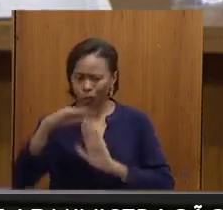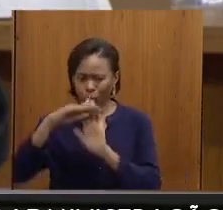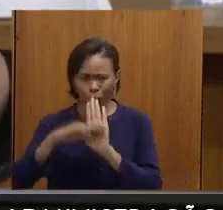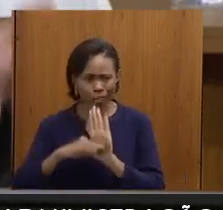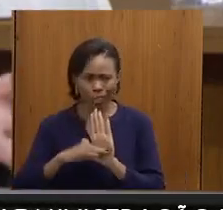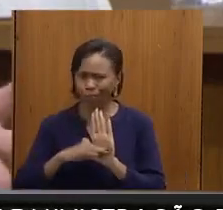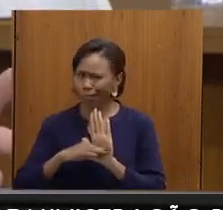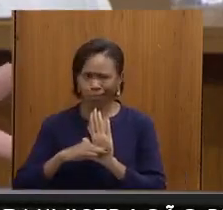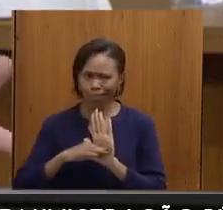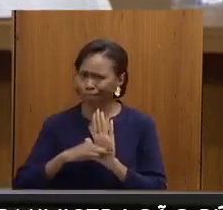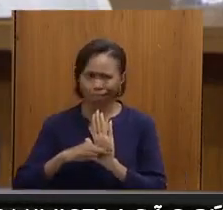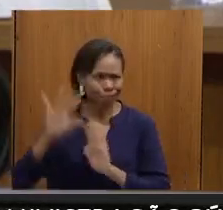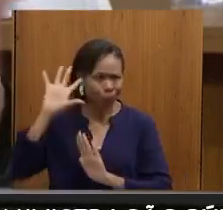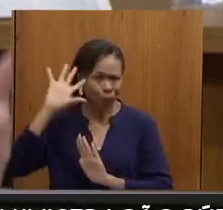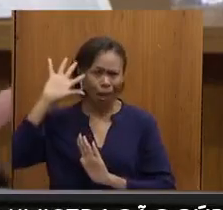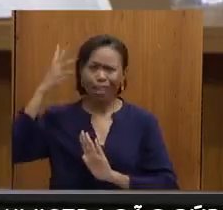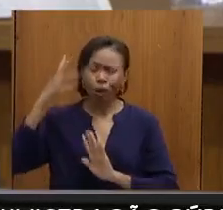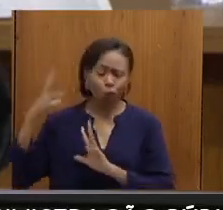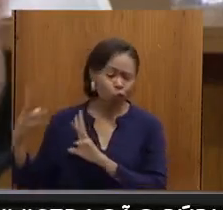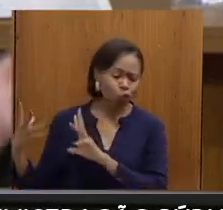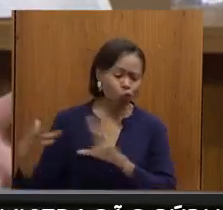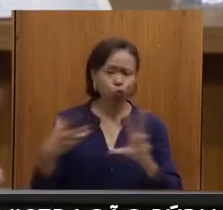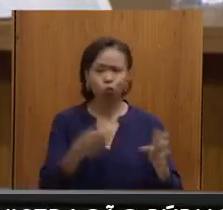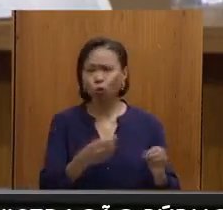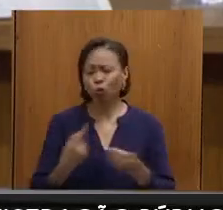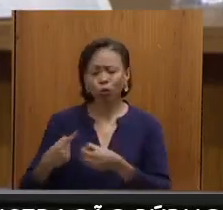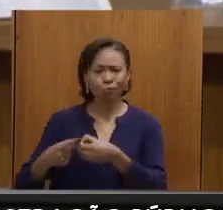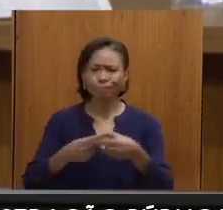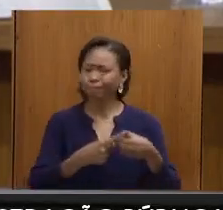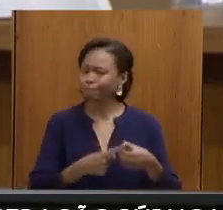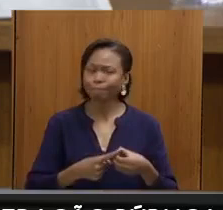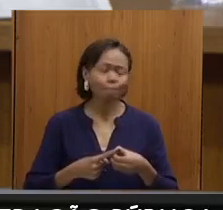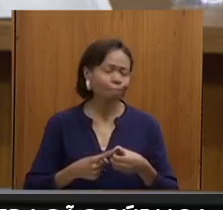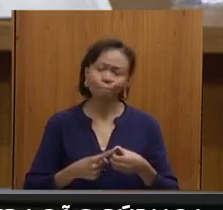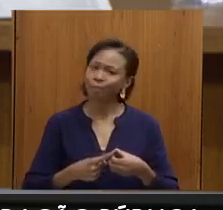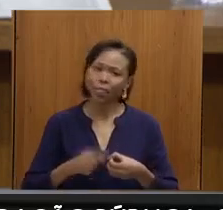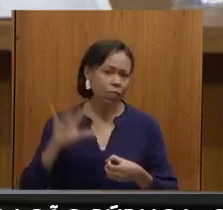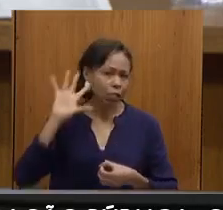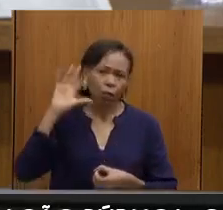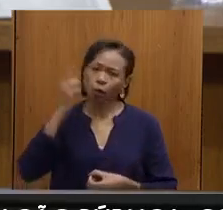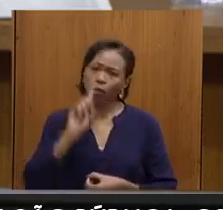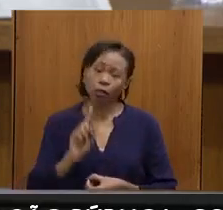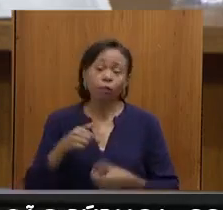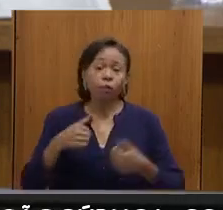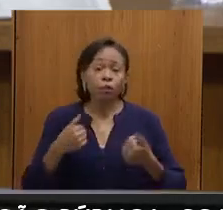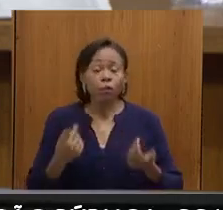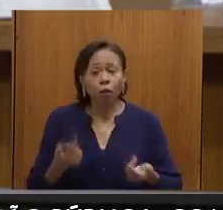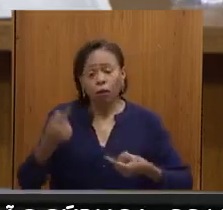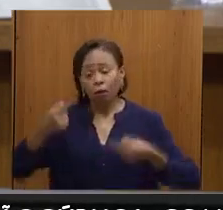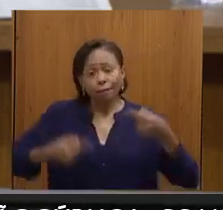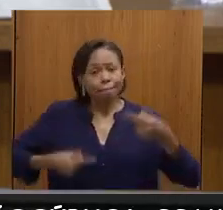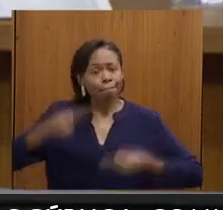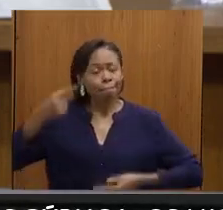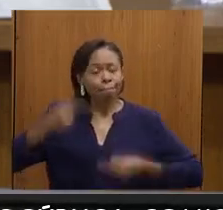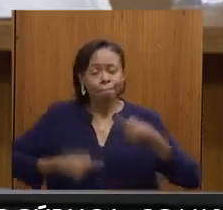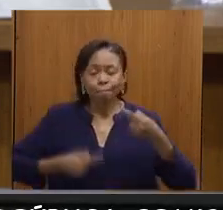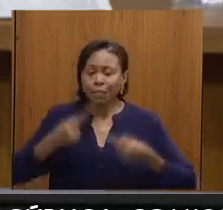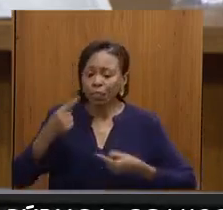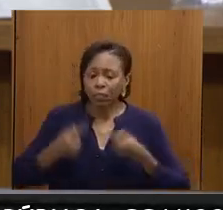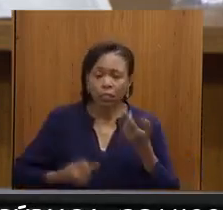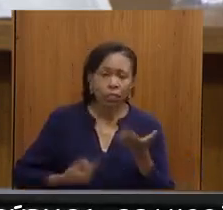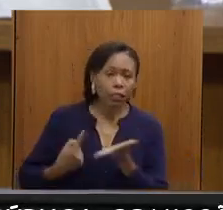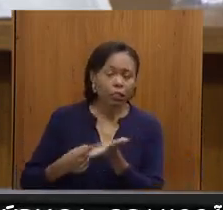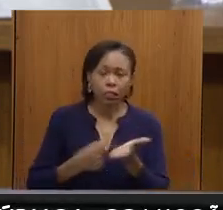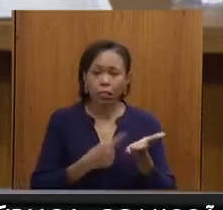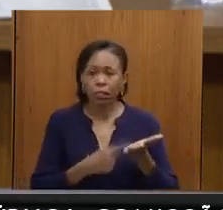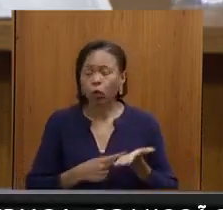toda a reparação necessária aos municípios e às pessoas que foram atingidas. Então, é discussão extremamente complexa, que a